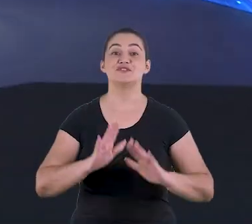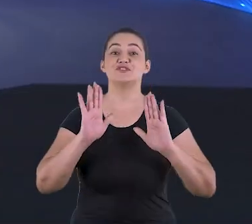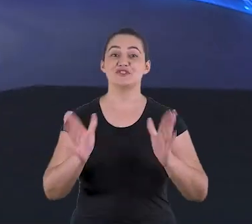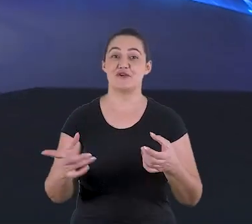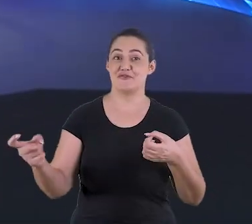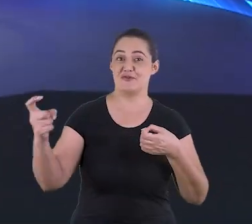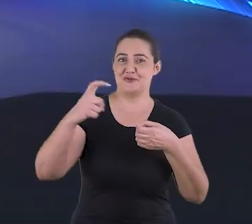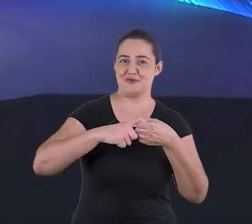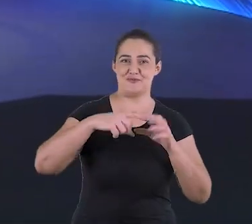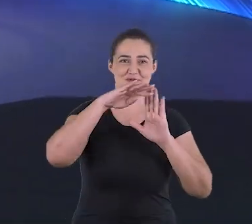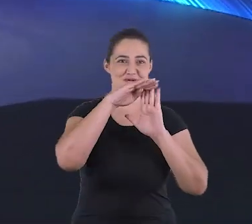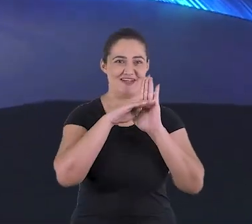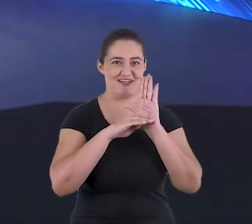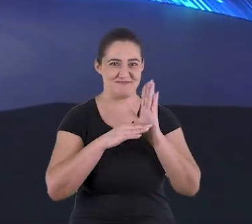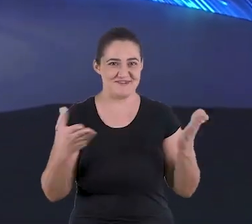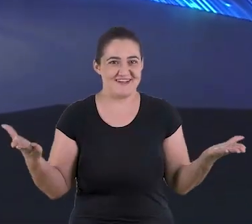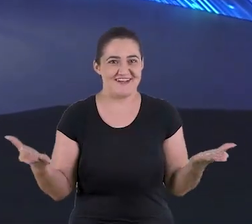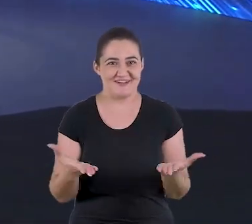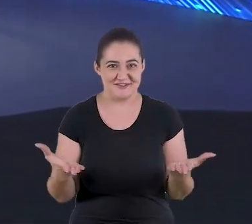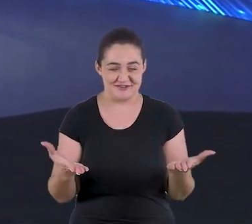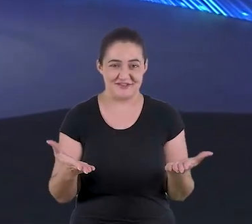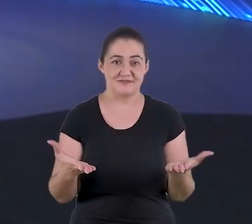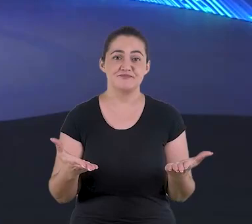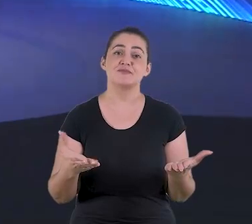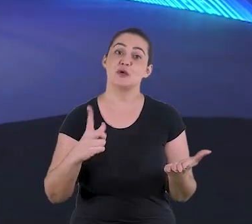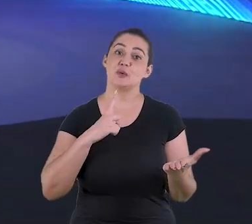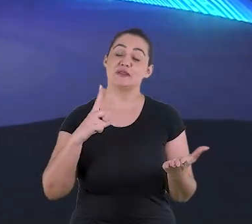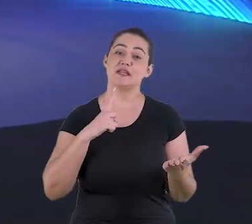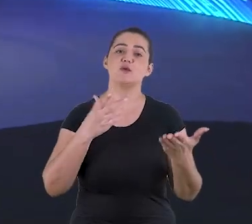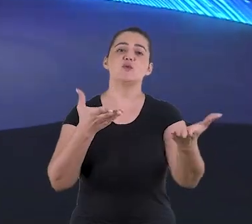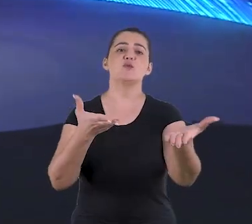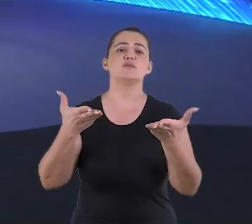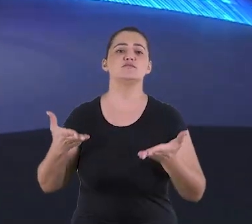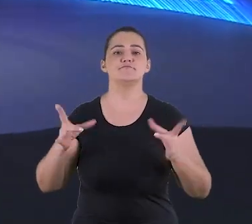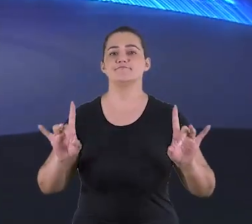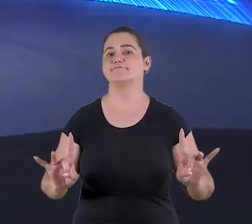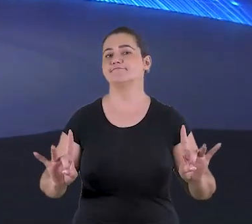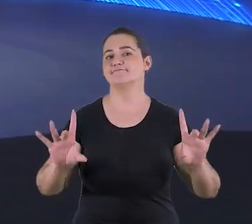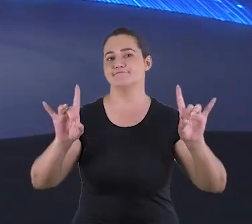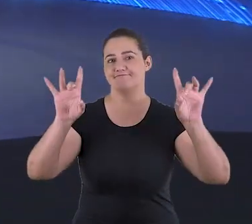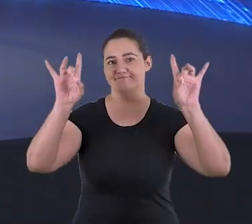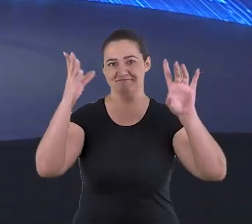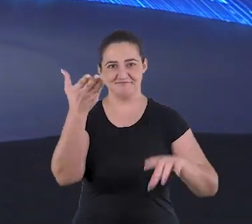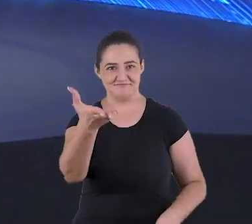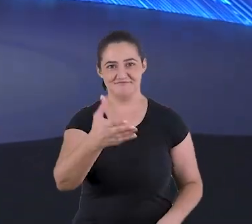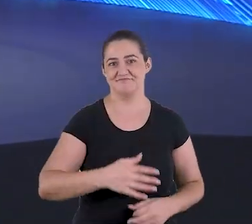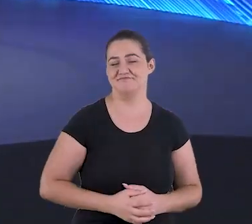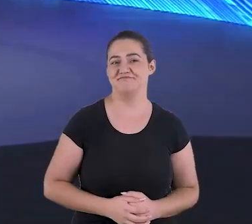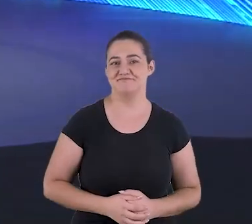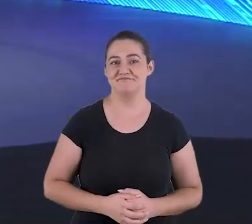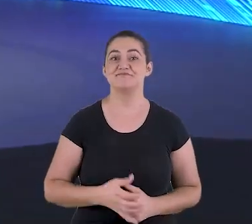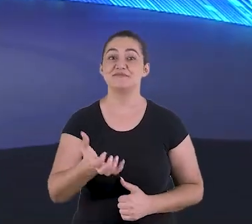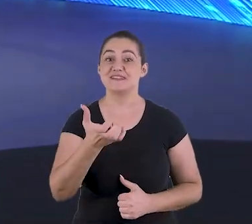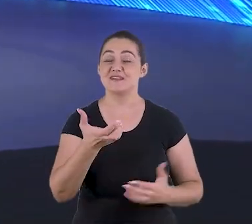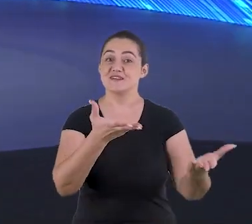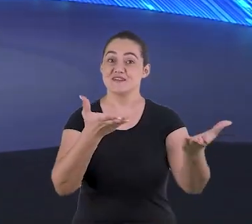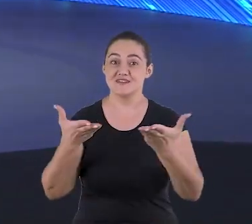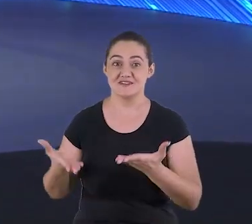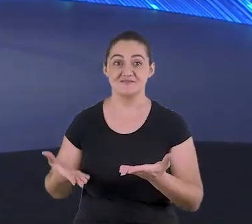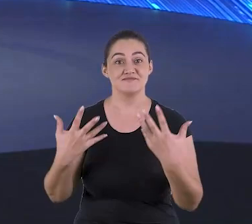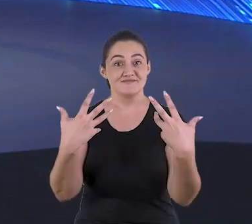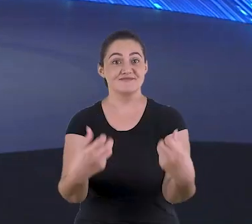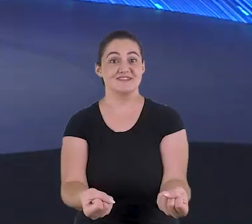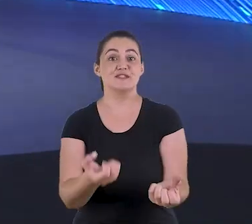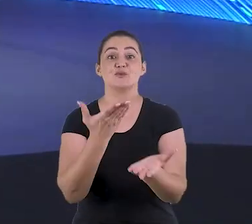Já estamos de volta com o programa A Arena do Futuro e eu tenho um convite muito especial para você. Eu quero lhe convidar